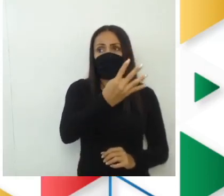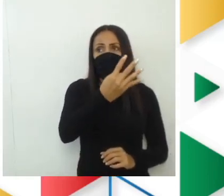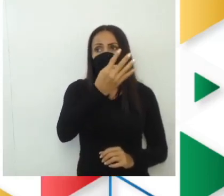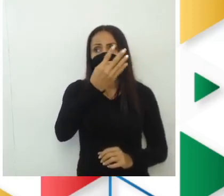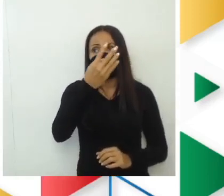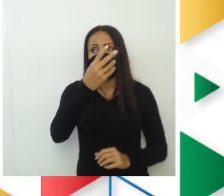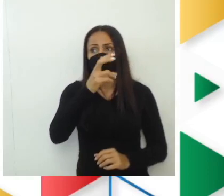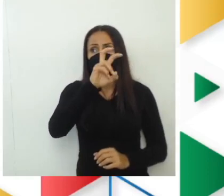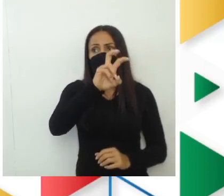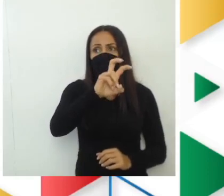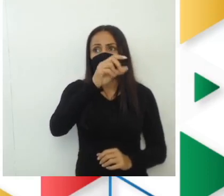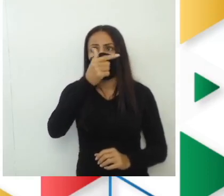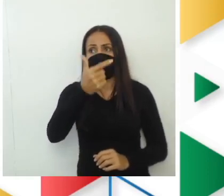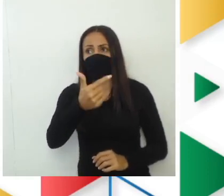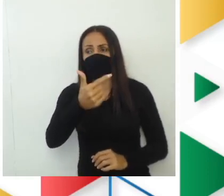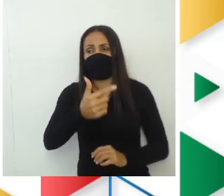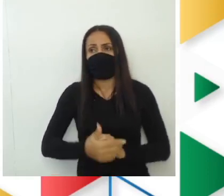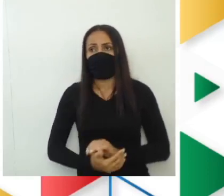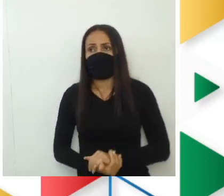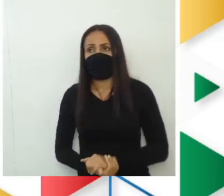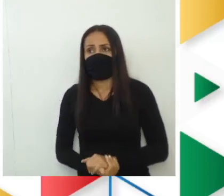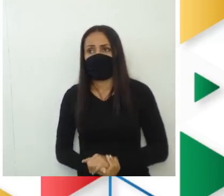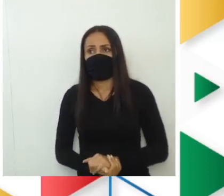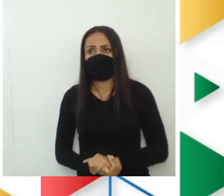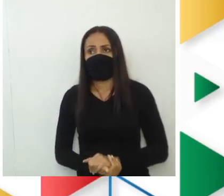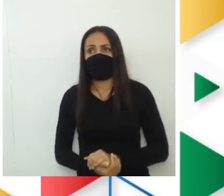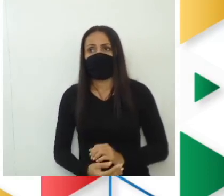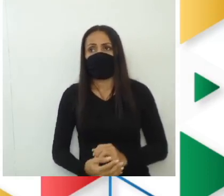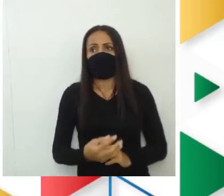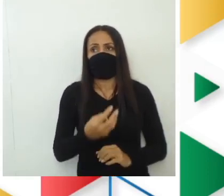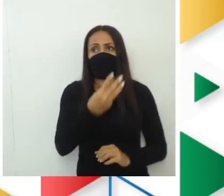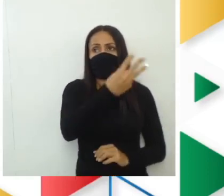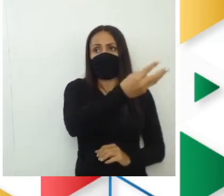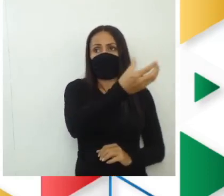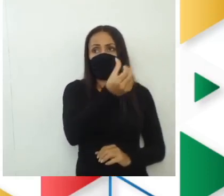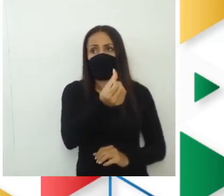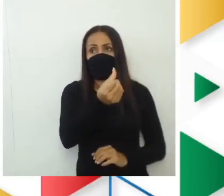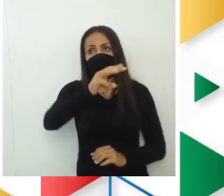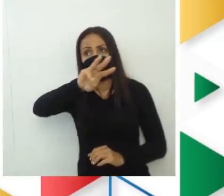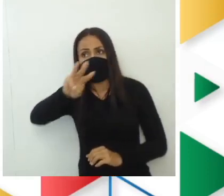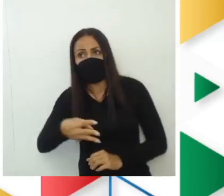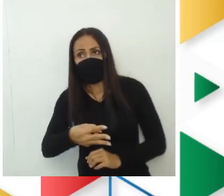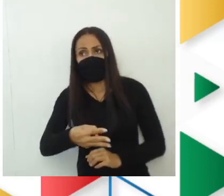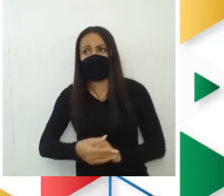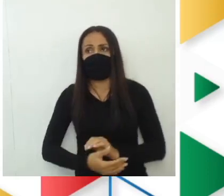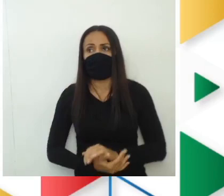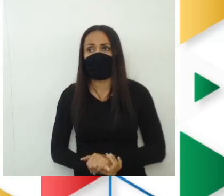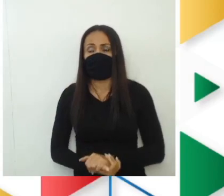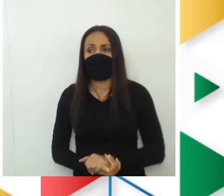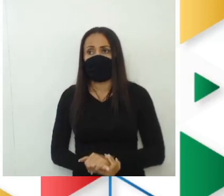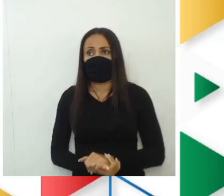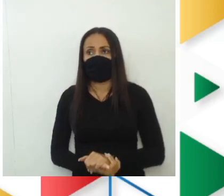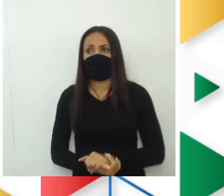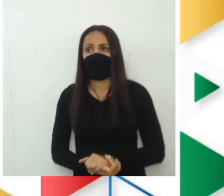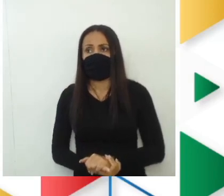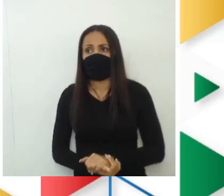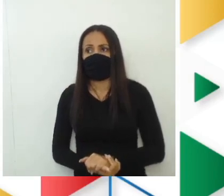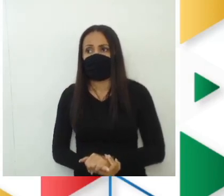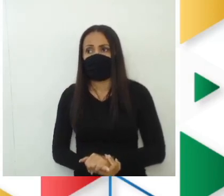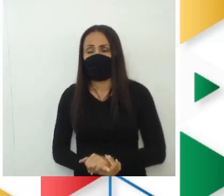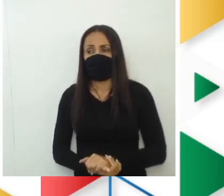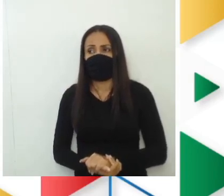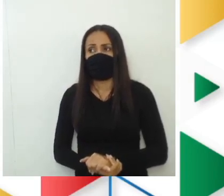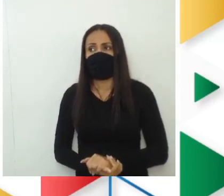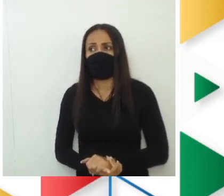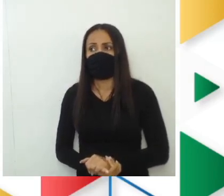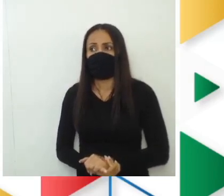344.052, tá? Corrige aí, é 36 milhões, tá? Porque eu tenho 30 milhões mais 6 milhões